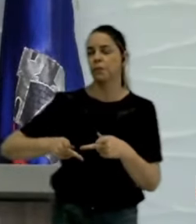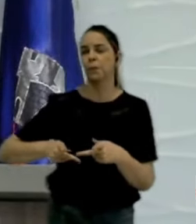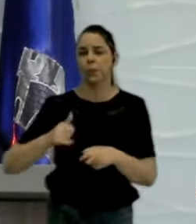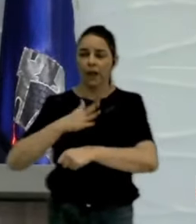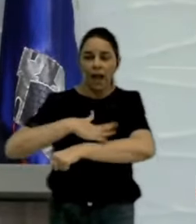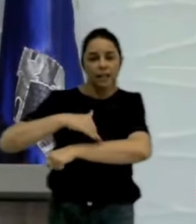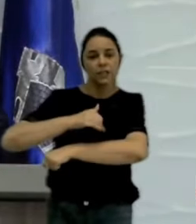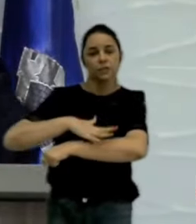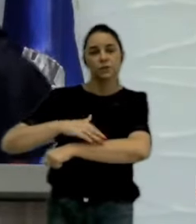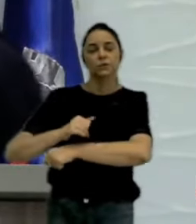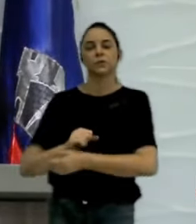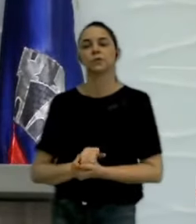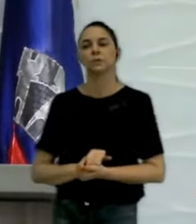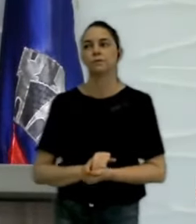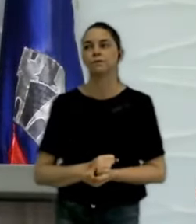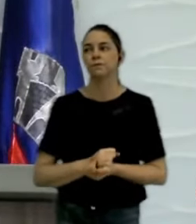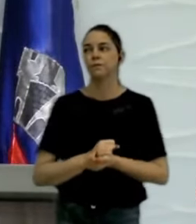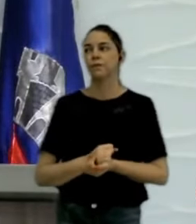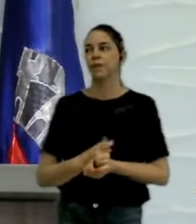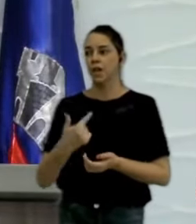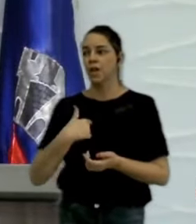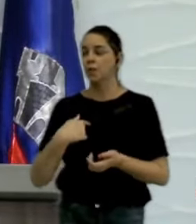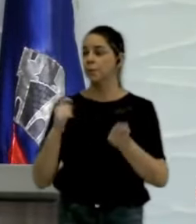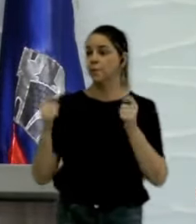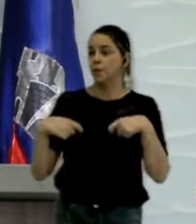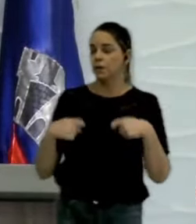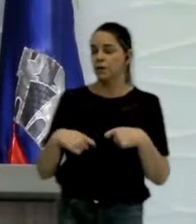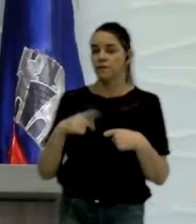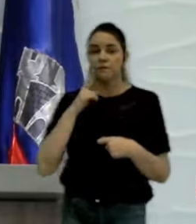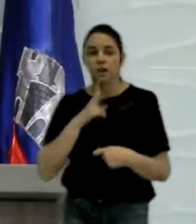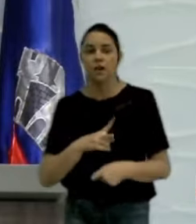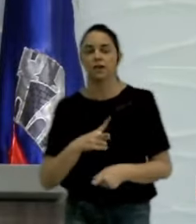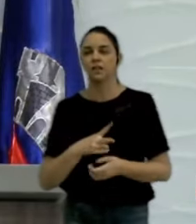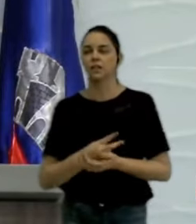carinho. E eu pude presenciar. Eu não